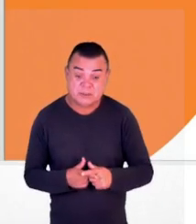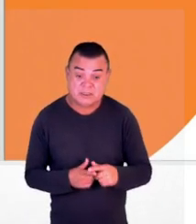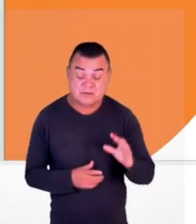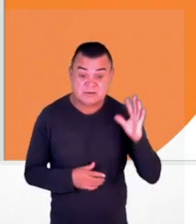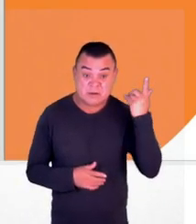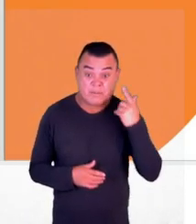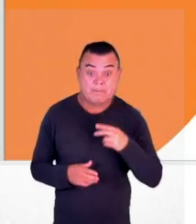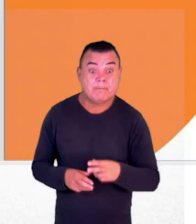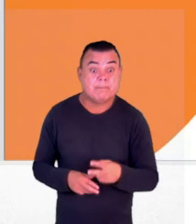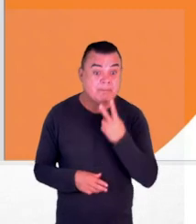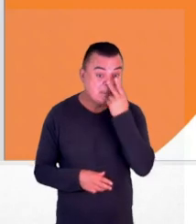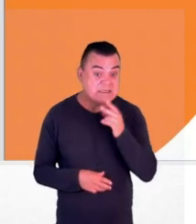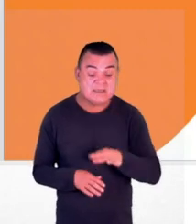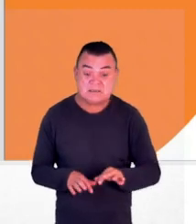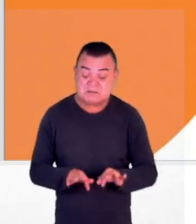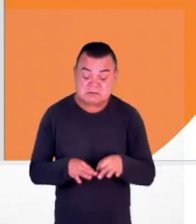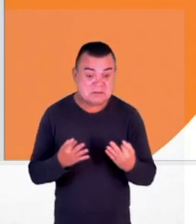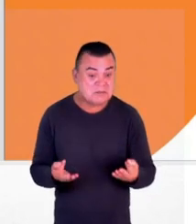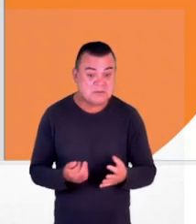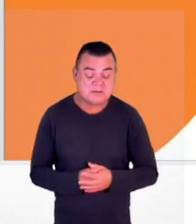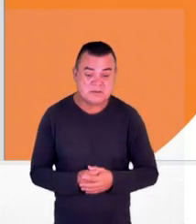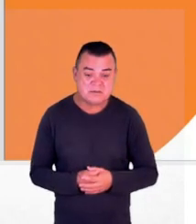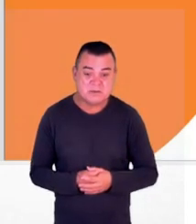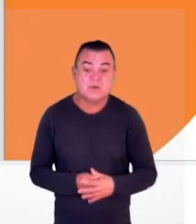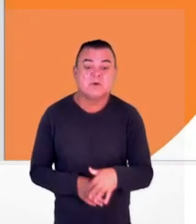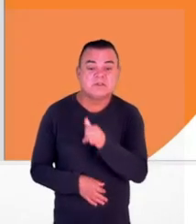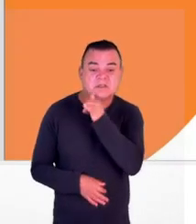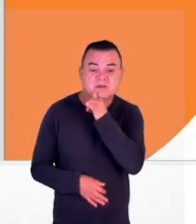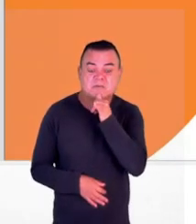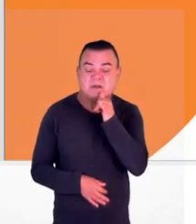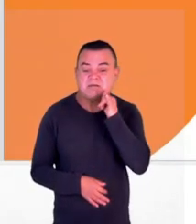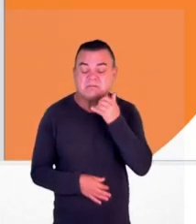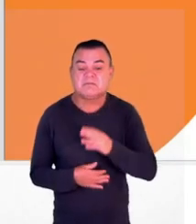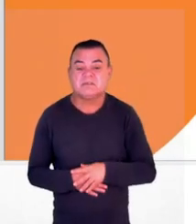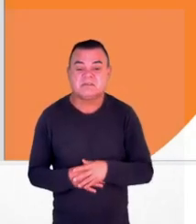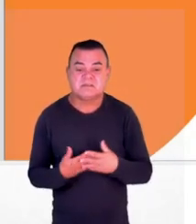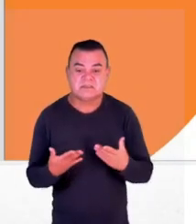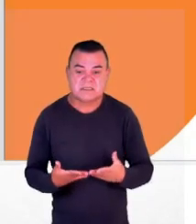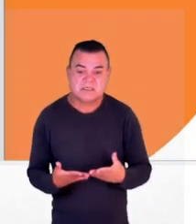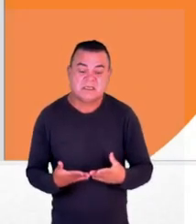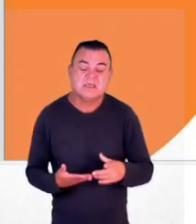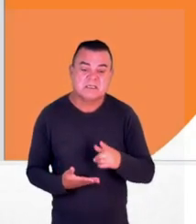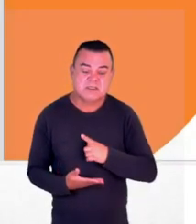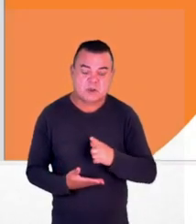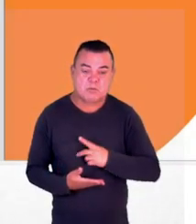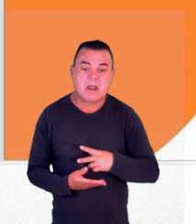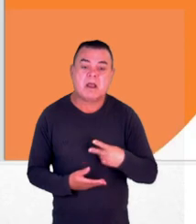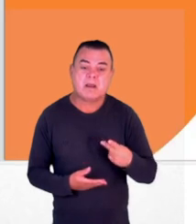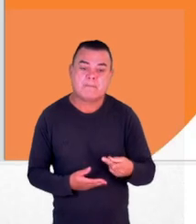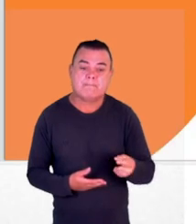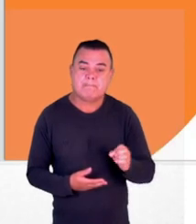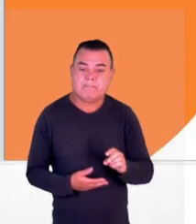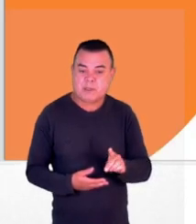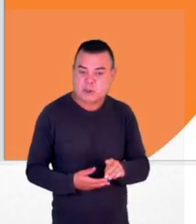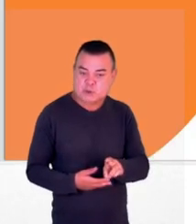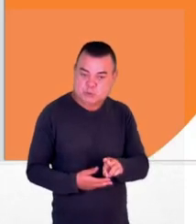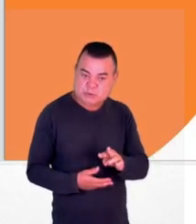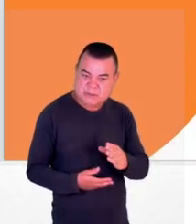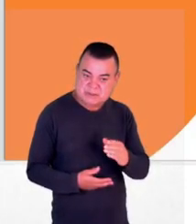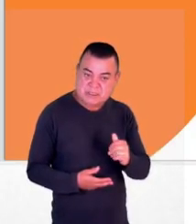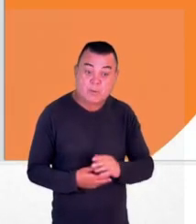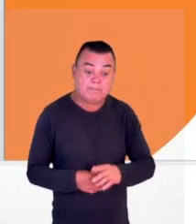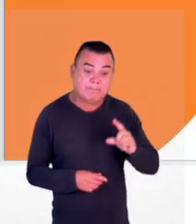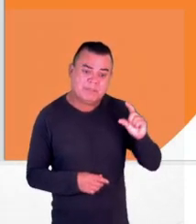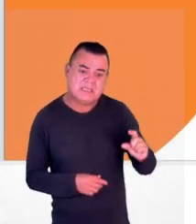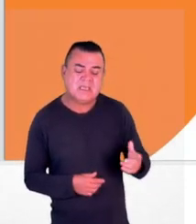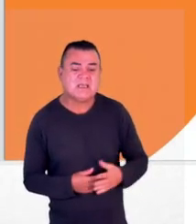produção não consegui escoar o uma uma produção pequena não é aquela en roçado gigantesco às vezes são produtos da floresta são